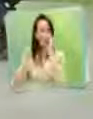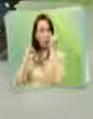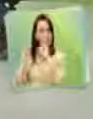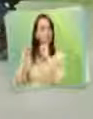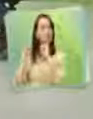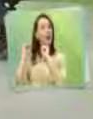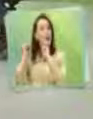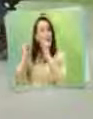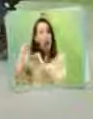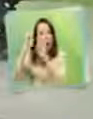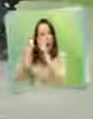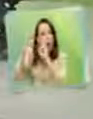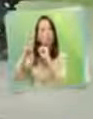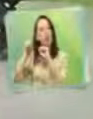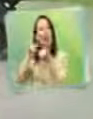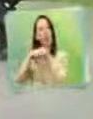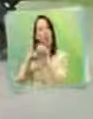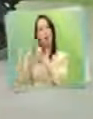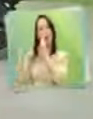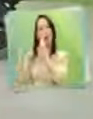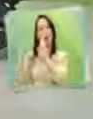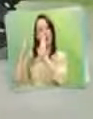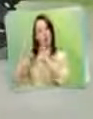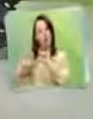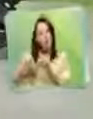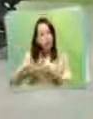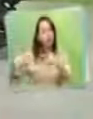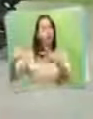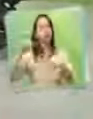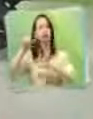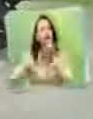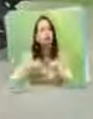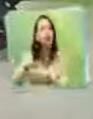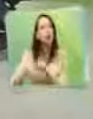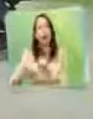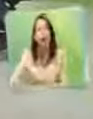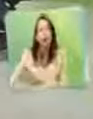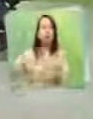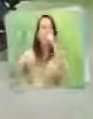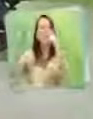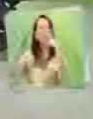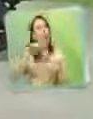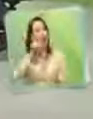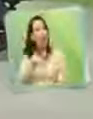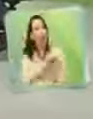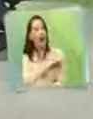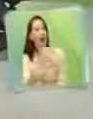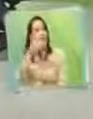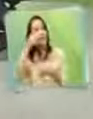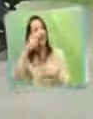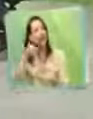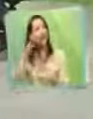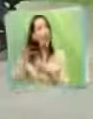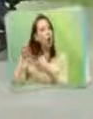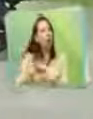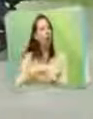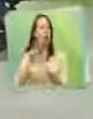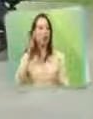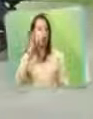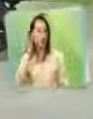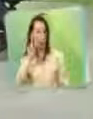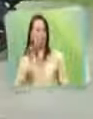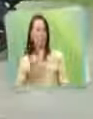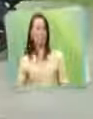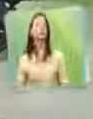Sim. É um momento de efervescência desses movimentos, né? Fruto daquela situação. Então, ficar atento a isso também. Eu acho que